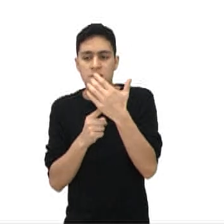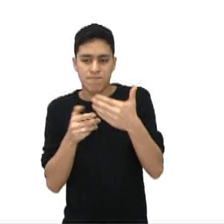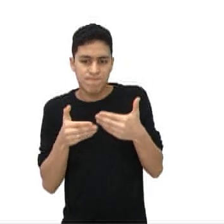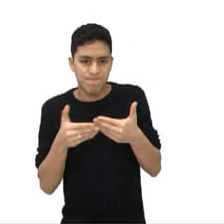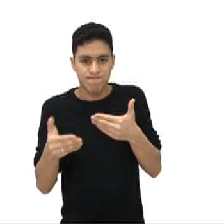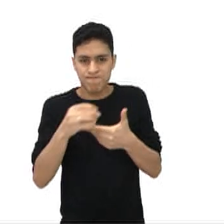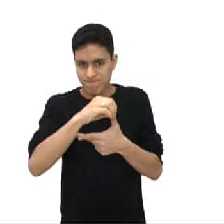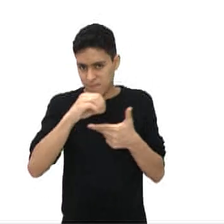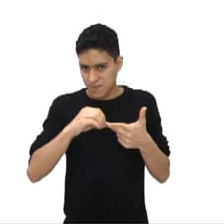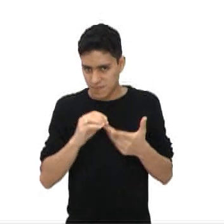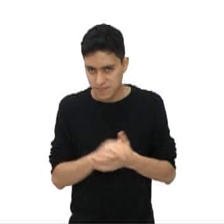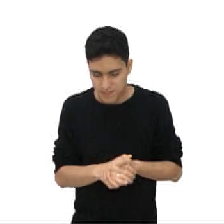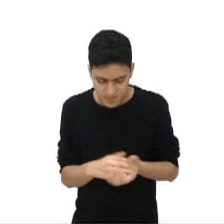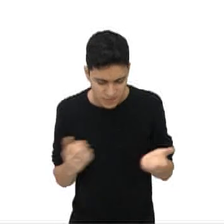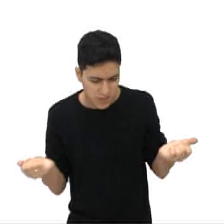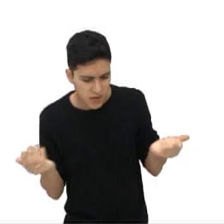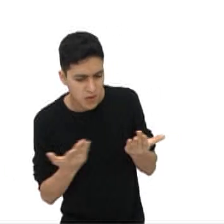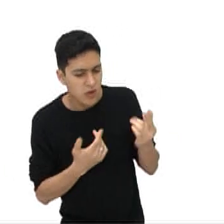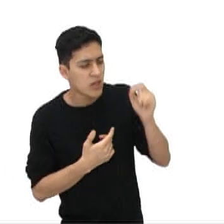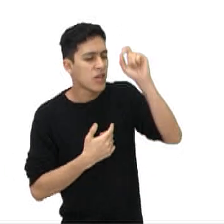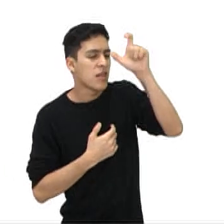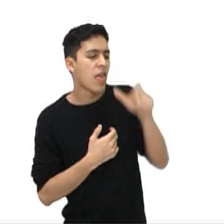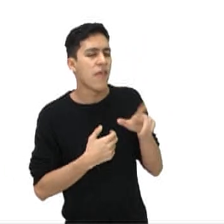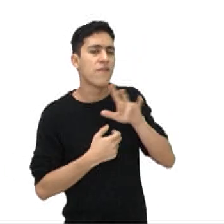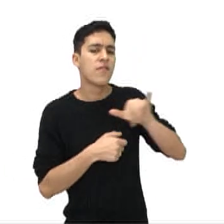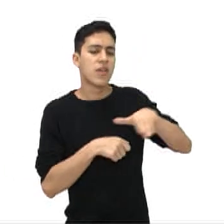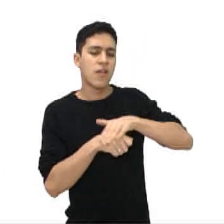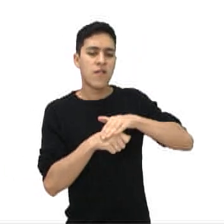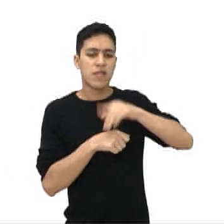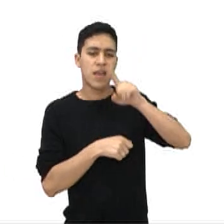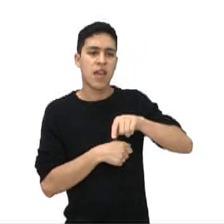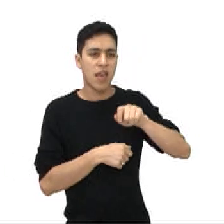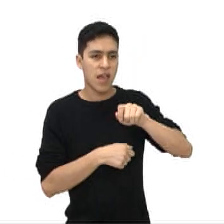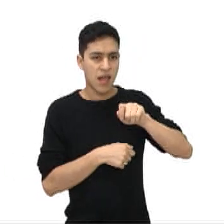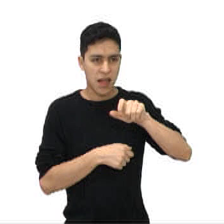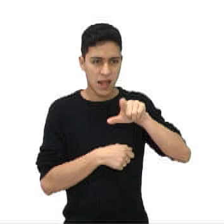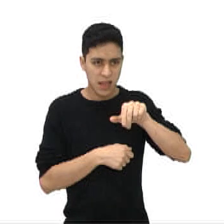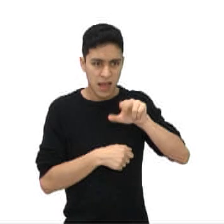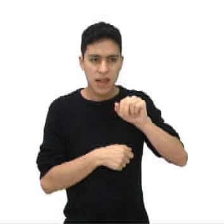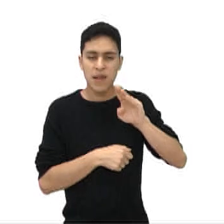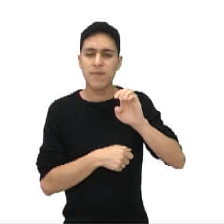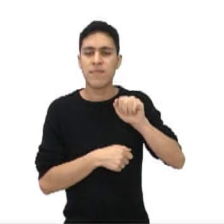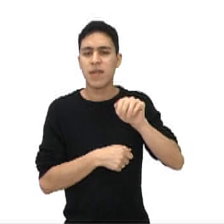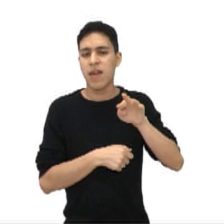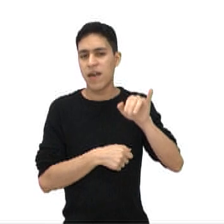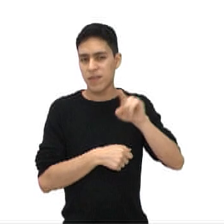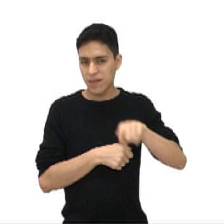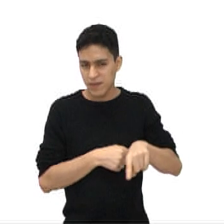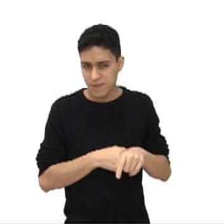Enem. Hoje, quem vai conversar com a gente é a Alana Beatriz. Vamos nessa?